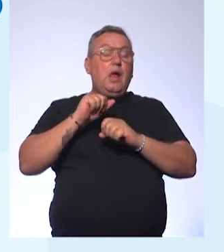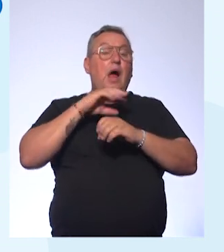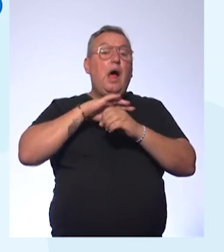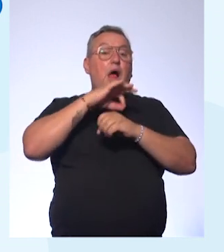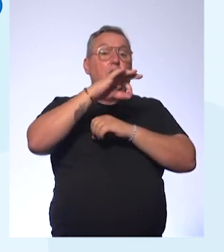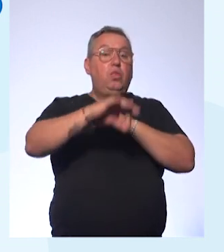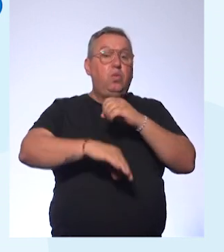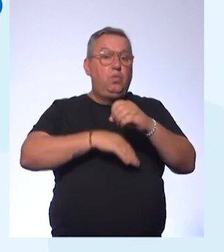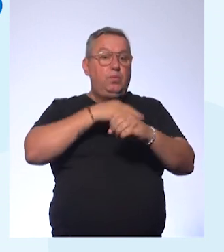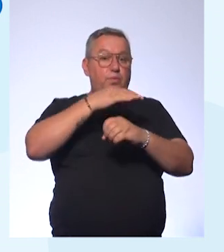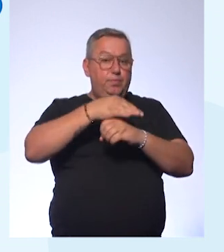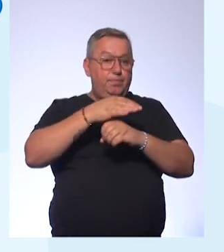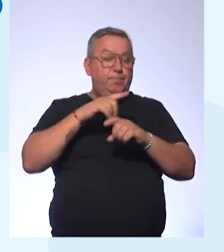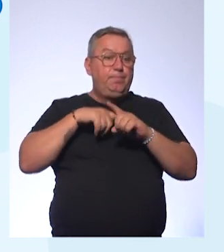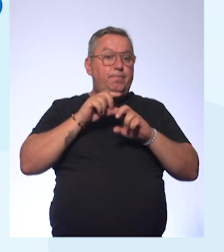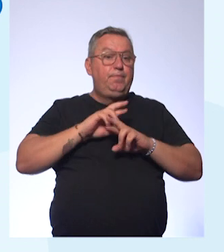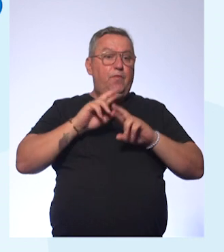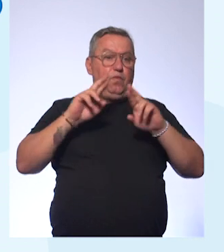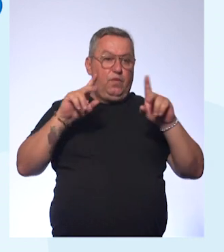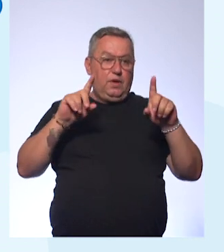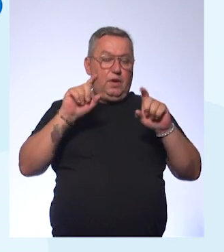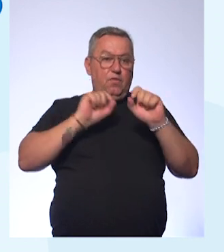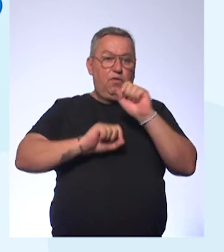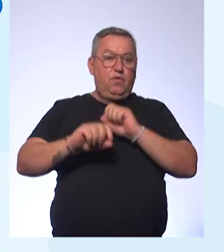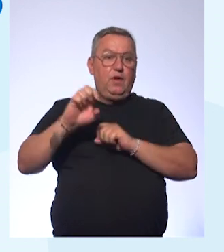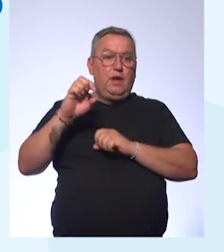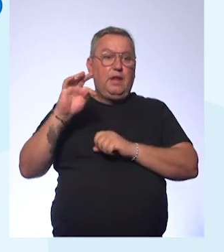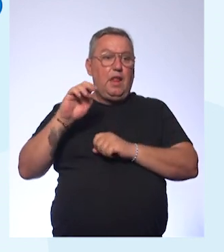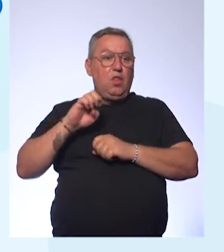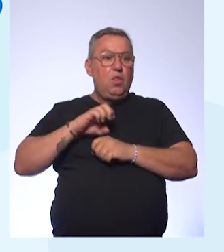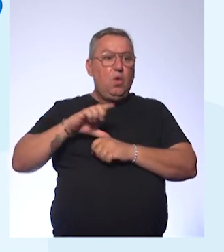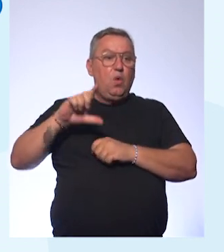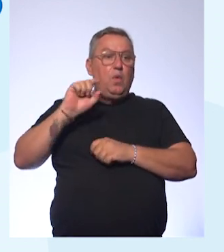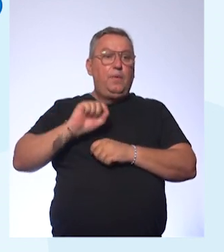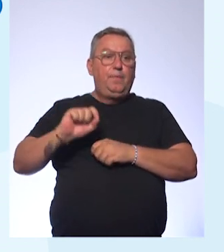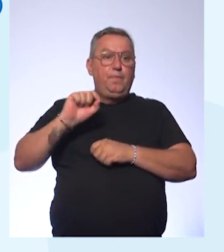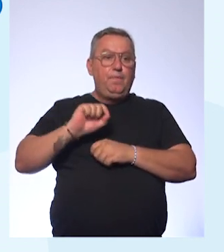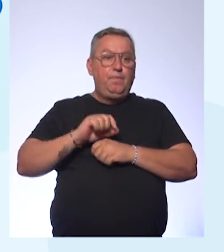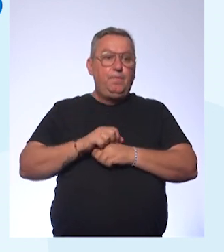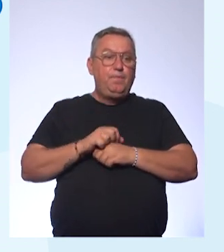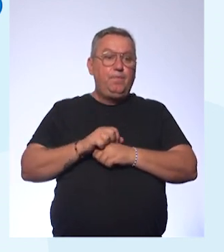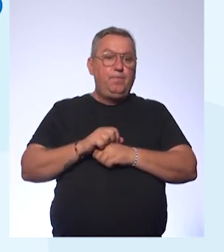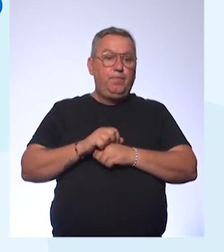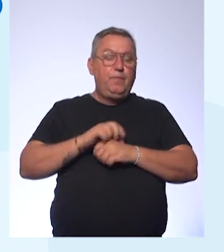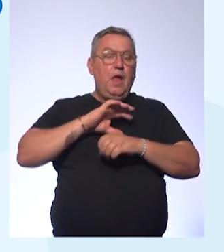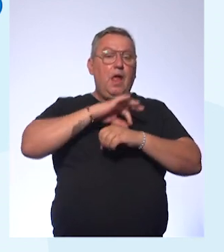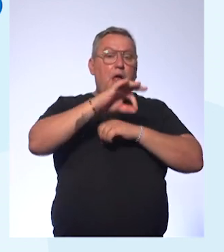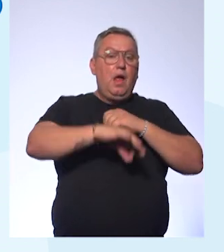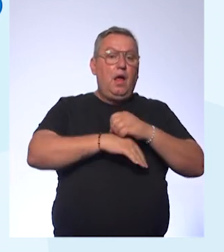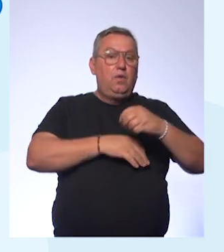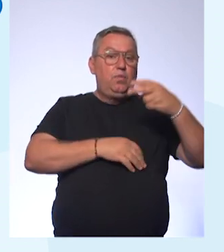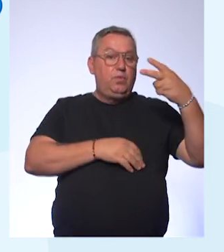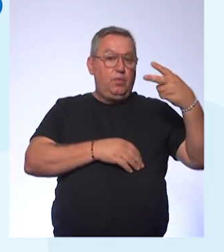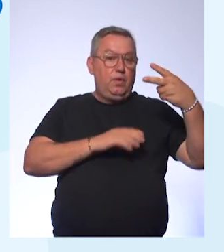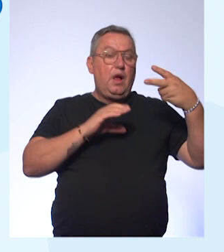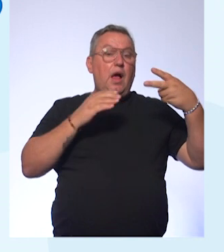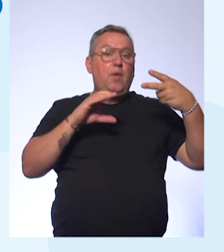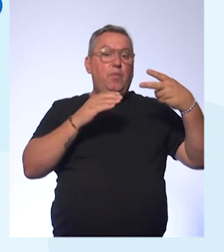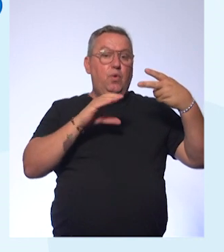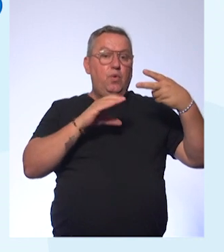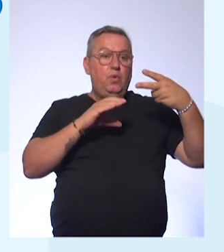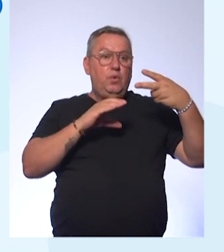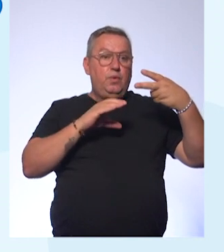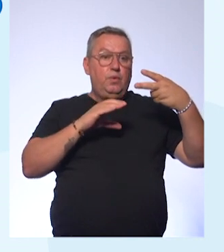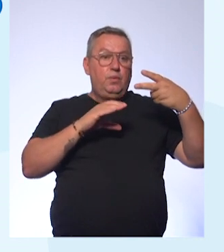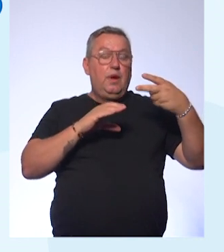A molécula de etanol, ela é formada por 2 átomos de carbono, ok, 6 átomos